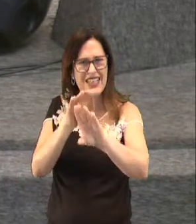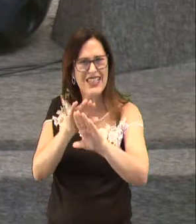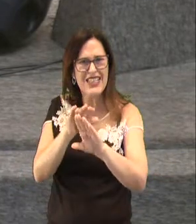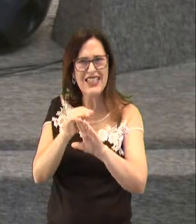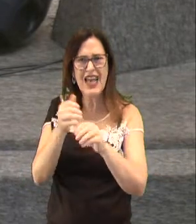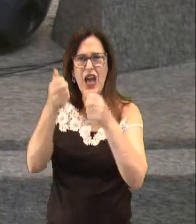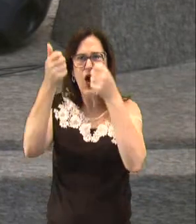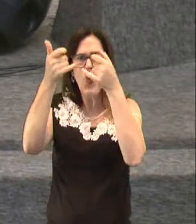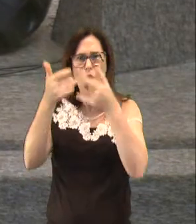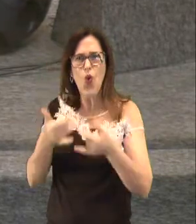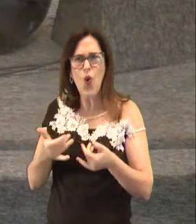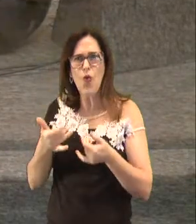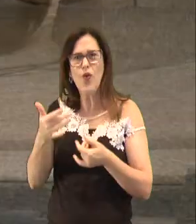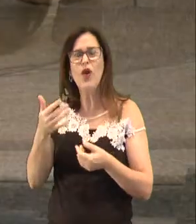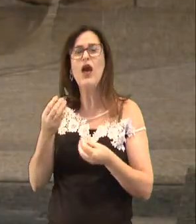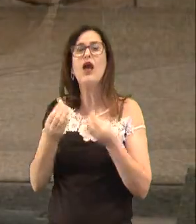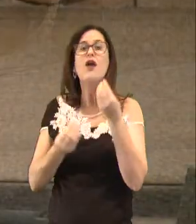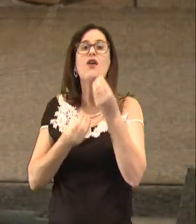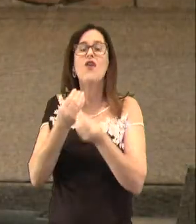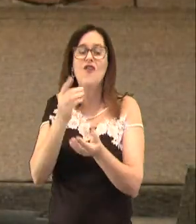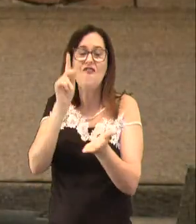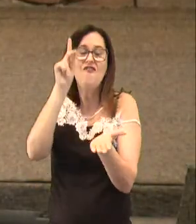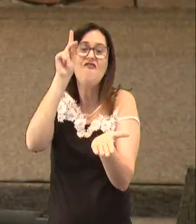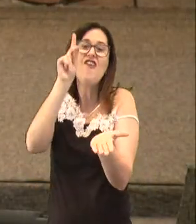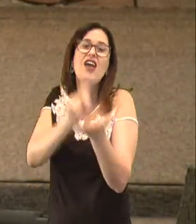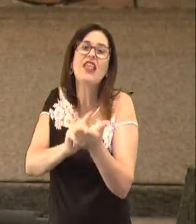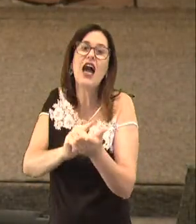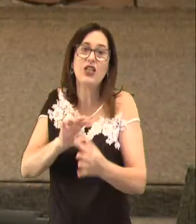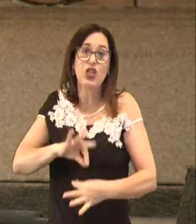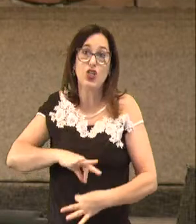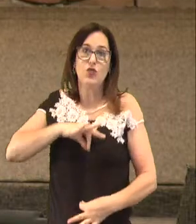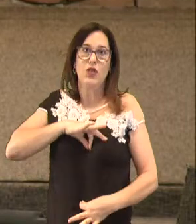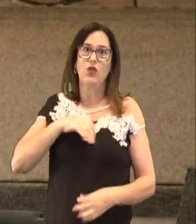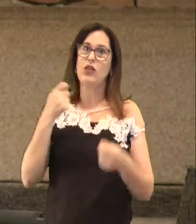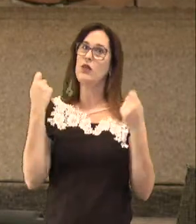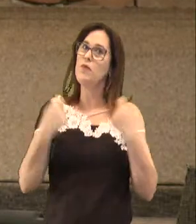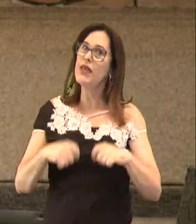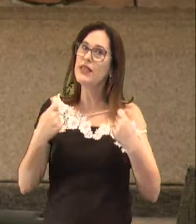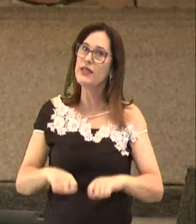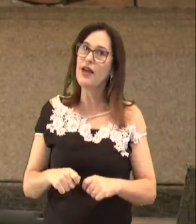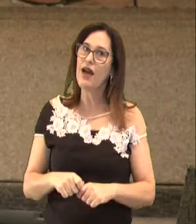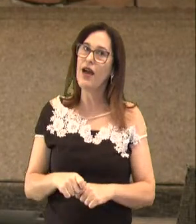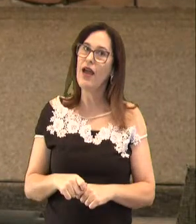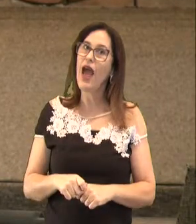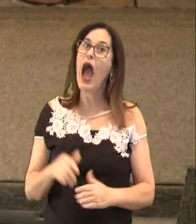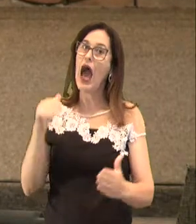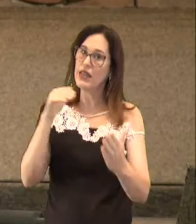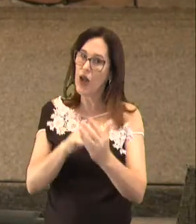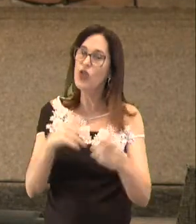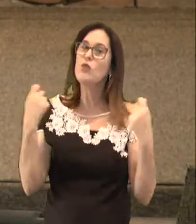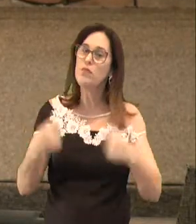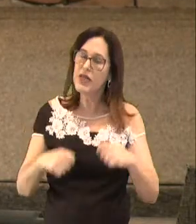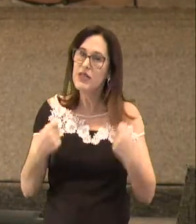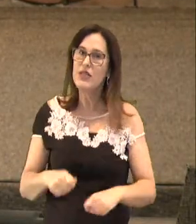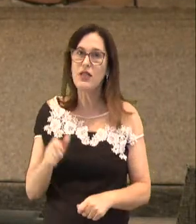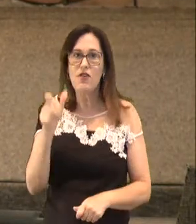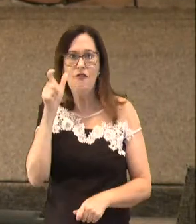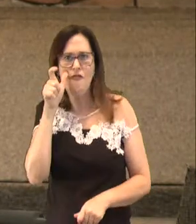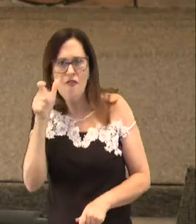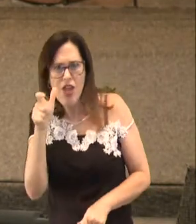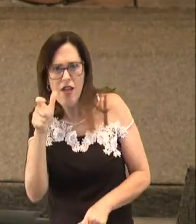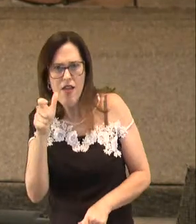princípios eternos e verdades espirituais que precisavam, e ainda hoje precisam, ser